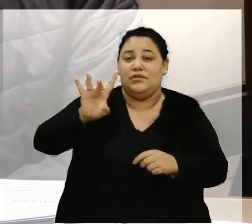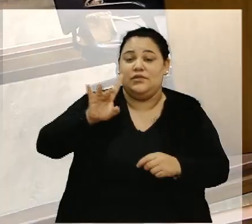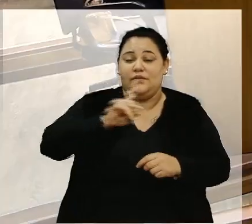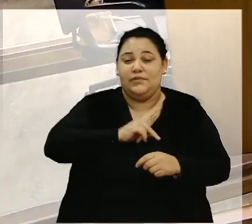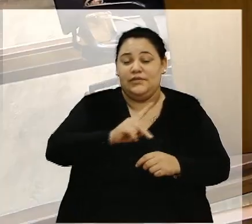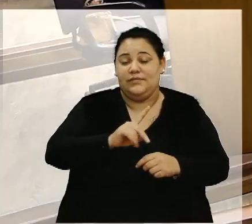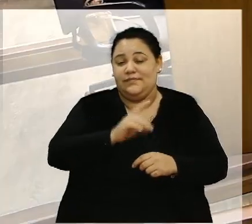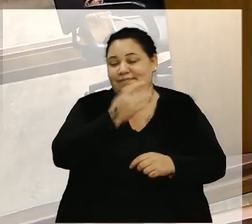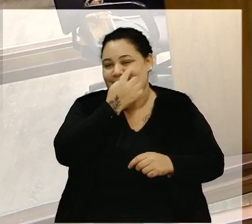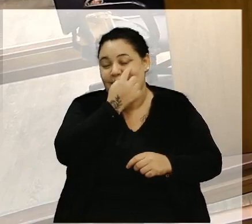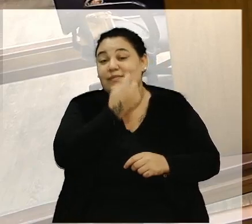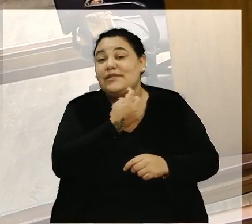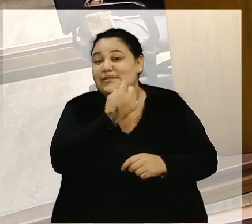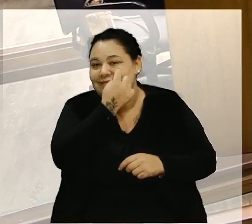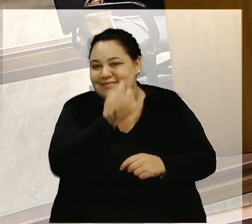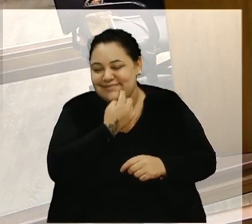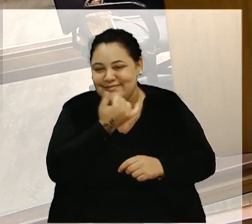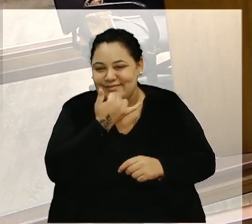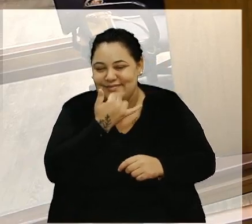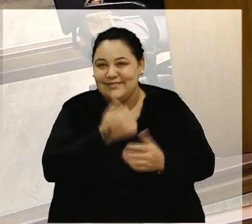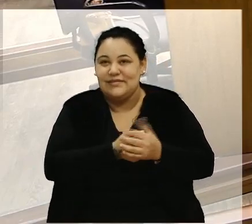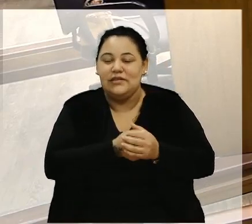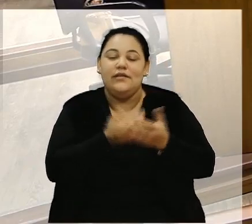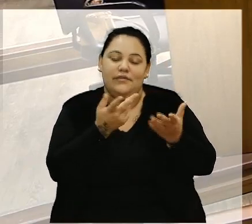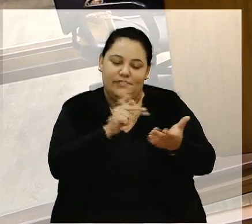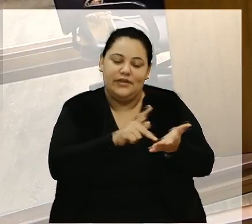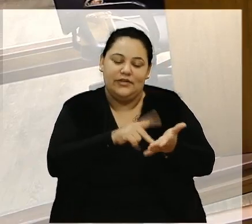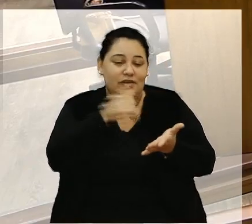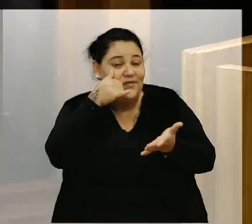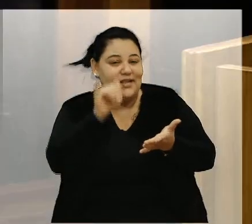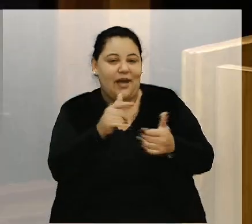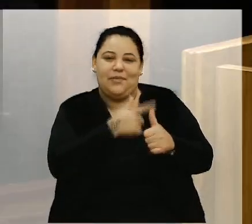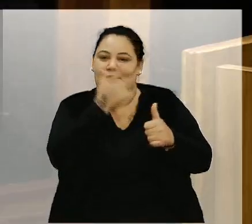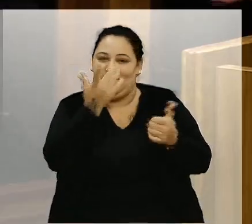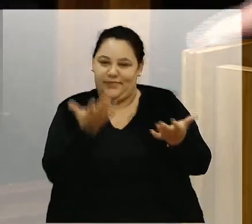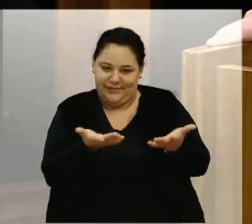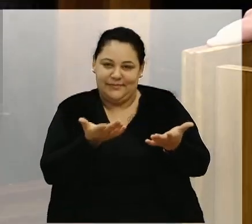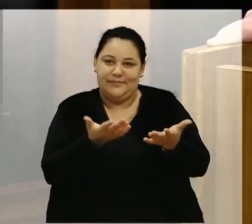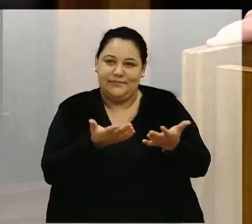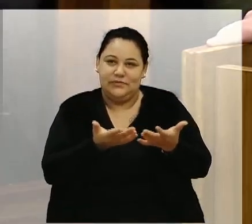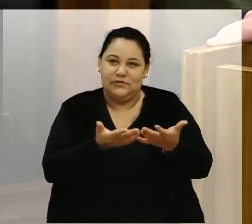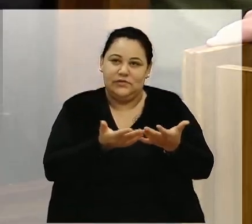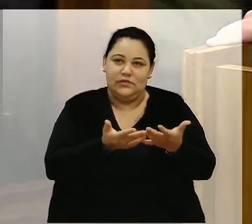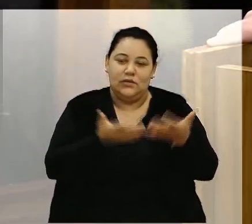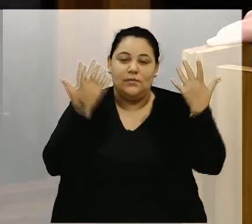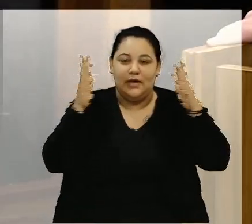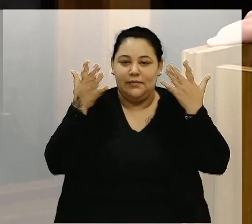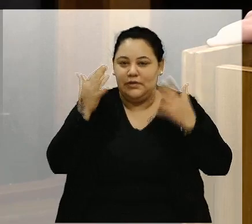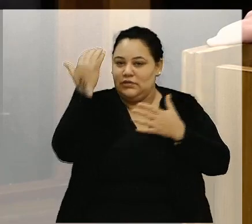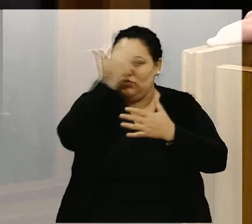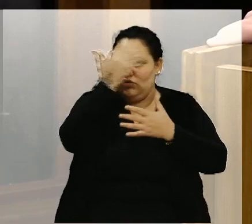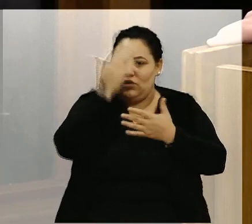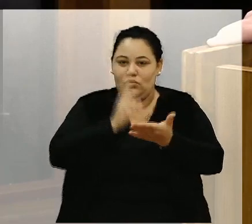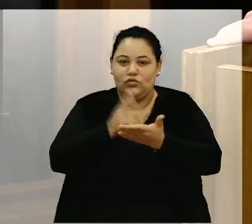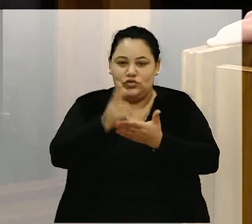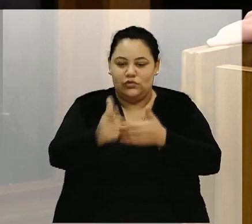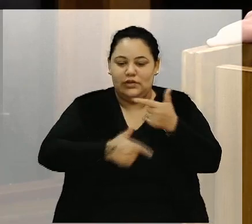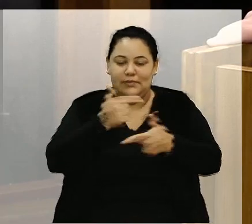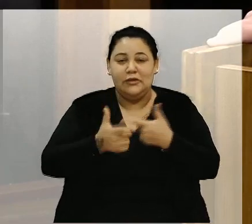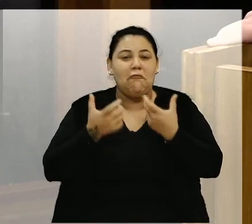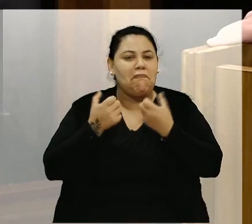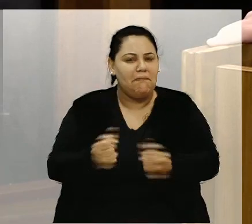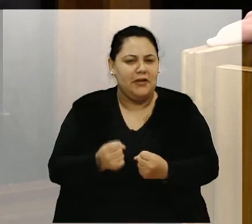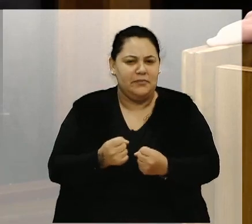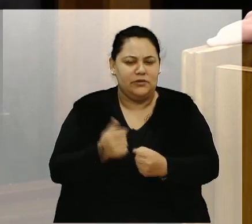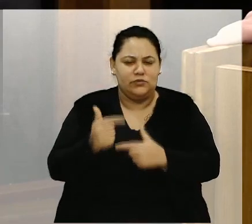Petrini. Isso aí, a prevenção em primeiro lugar. Então, para encerrar, presidente, parabenizo aqui o prefeito, continue trabalhando assim firme nas